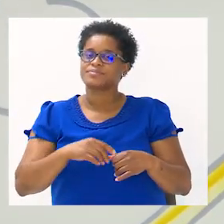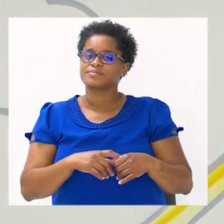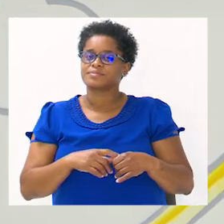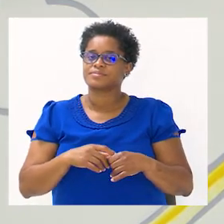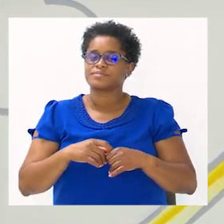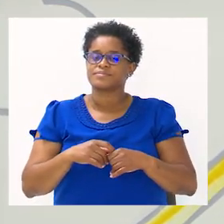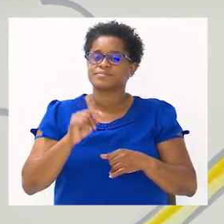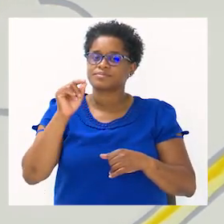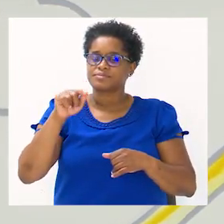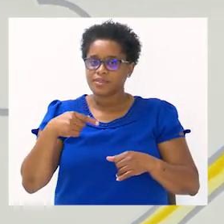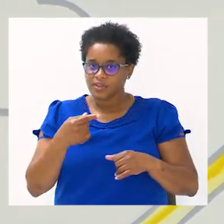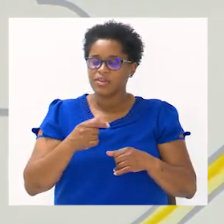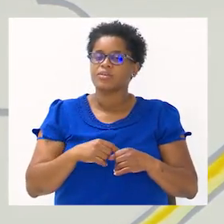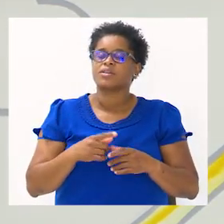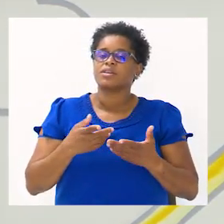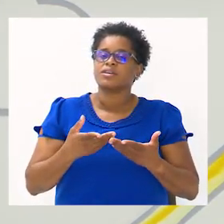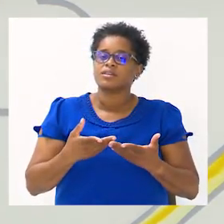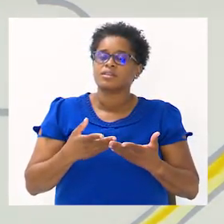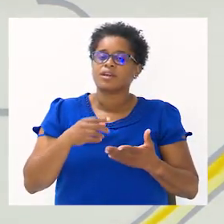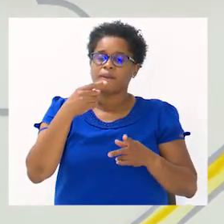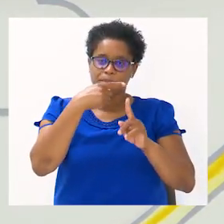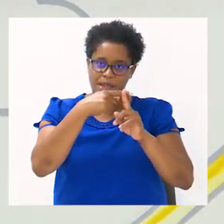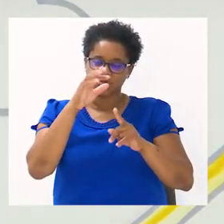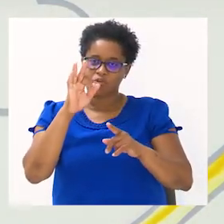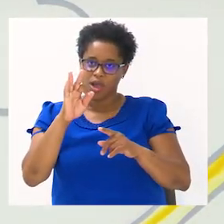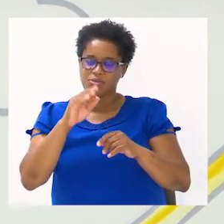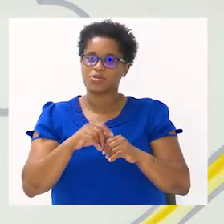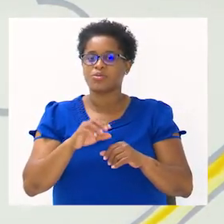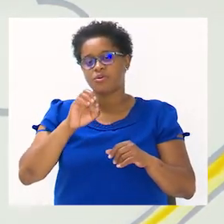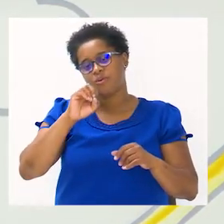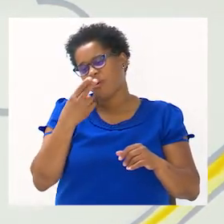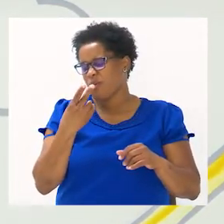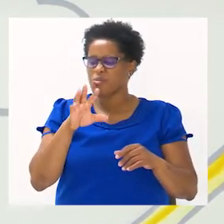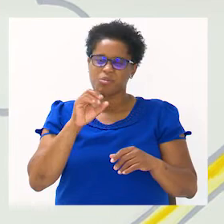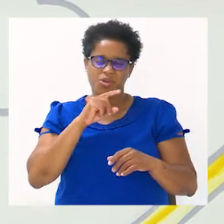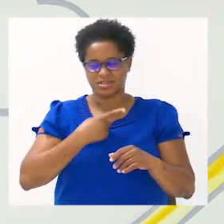Mais 1, de seguida, mais 4, ou 4.